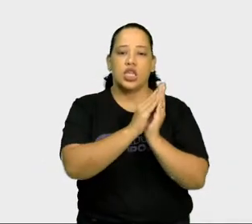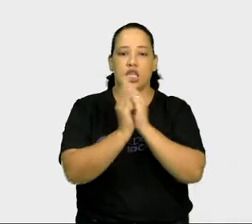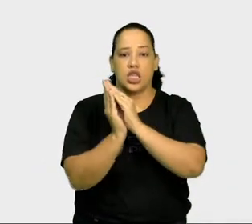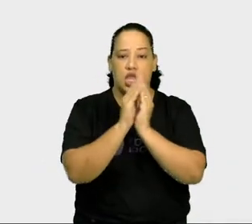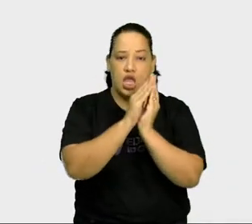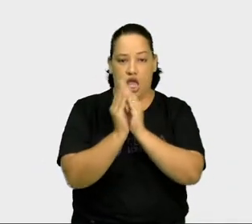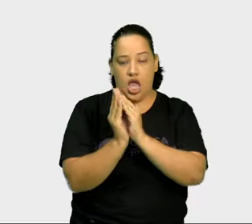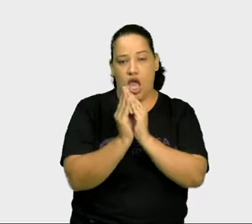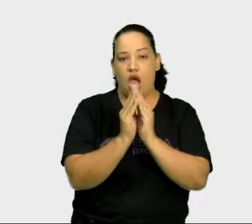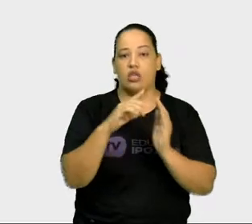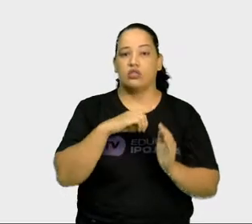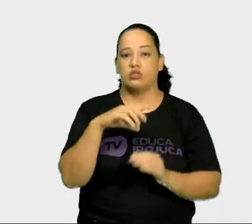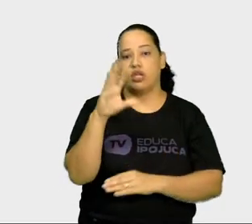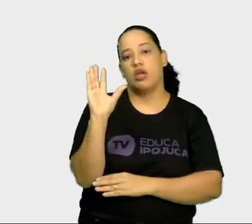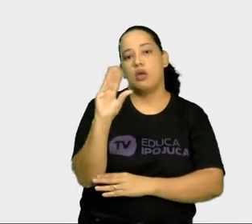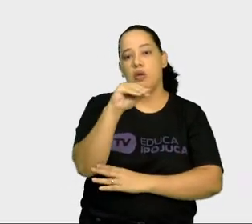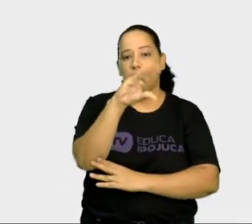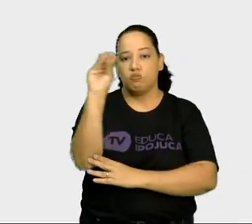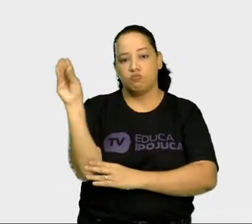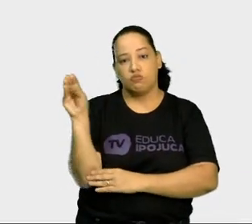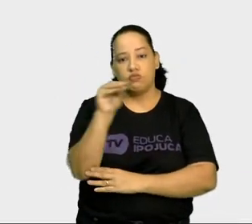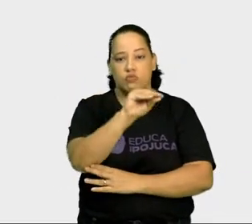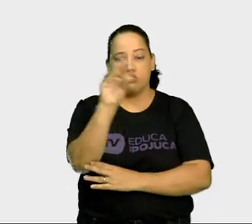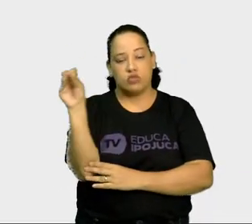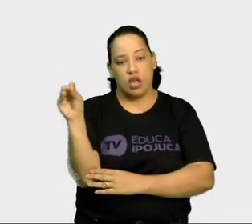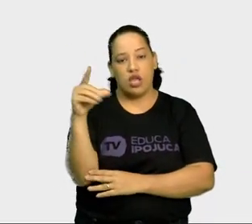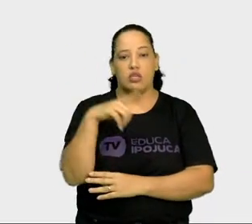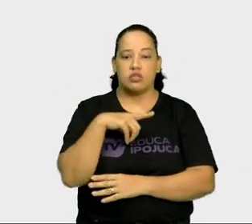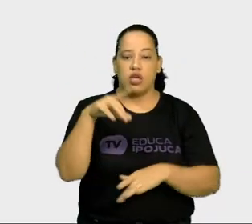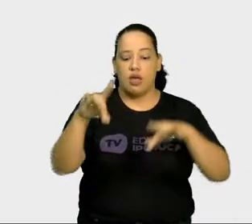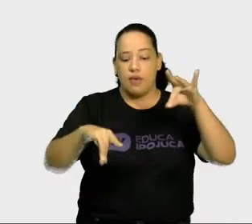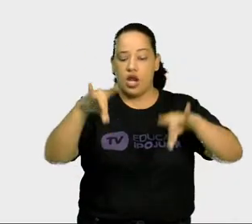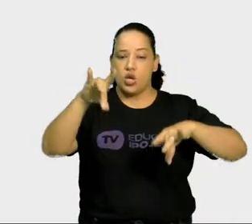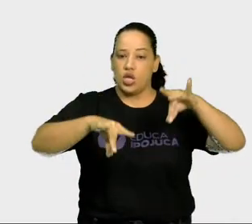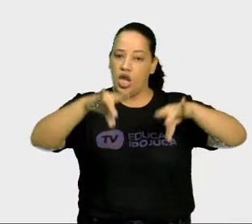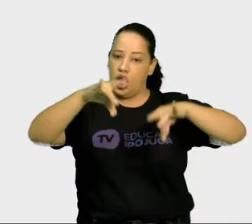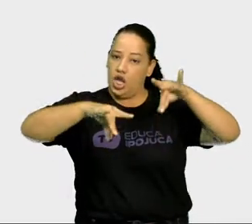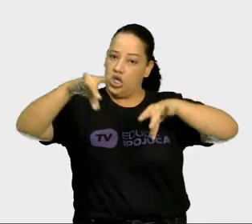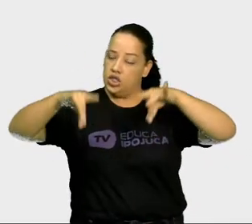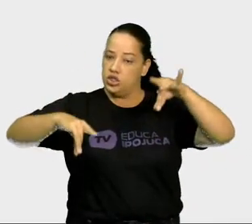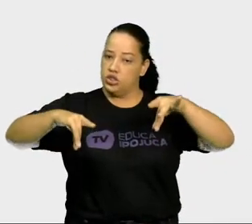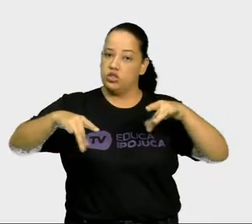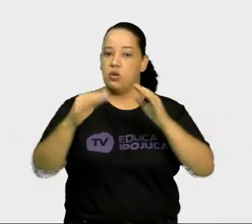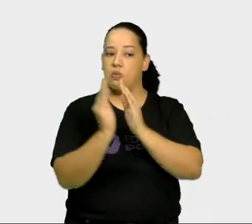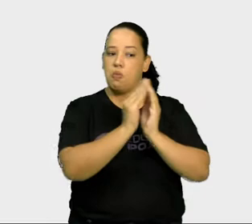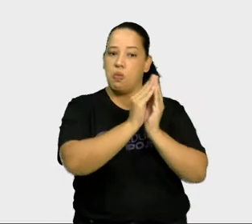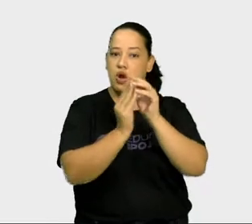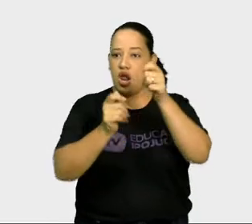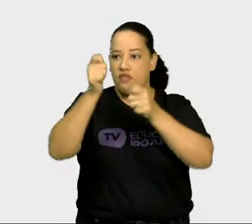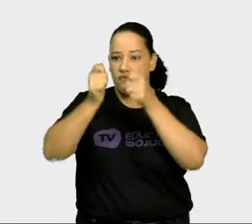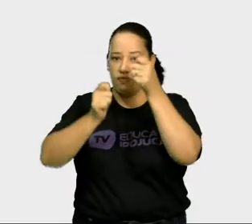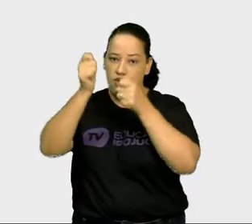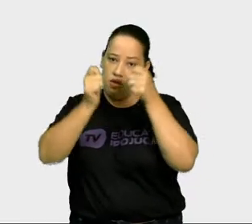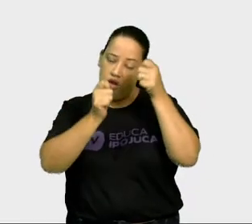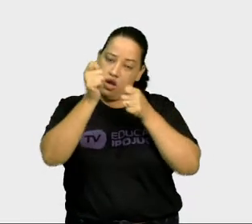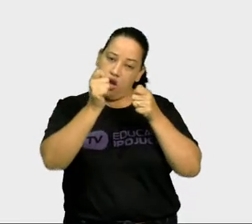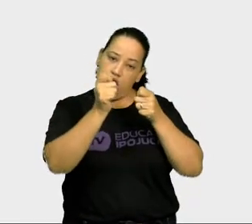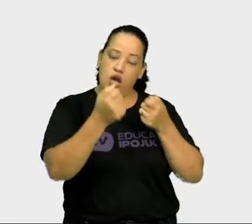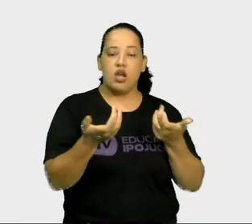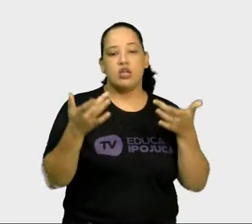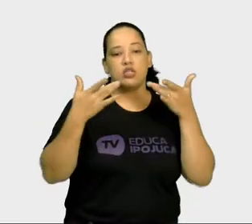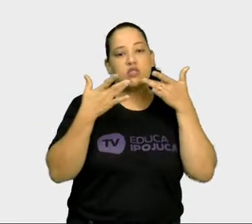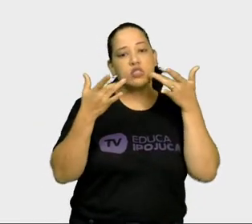fantoches, ou bonecos de luva, temos as marionetes, o boneco de vara,